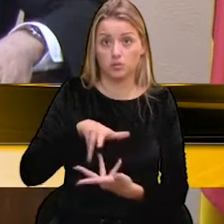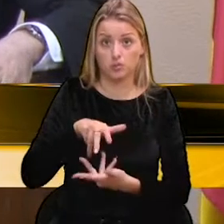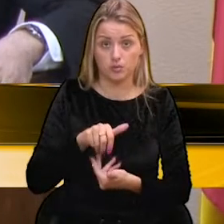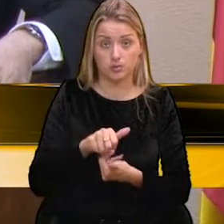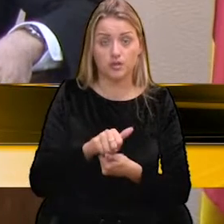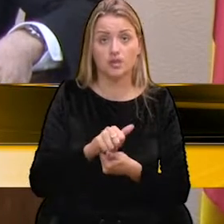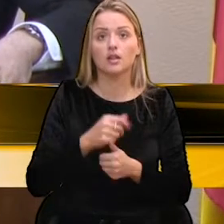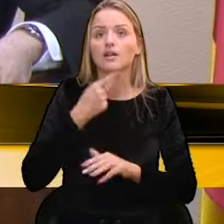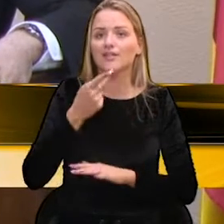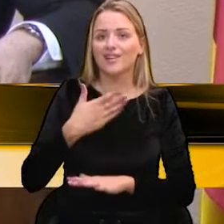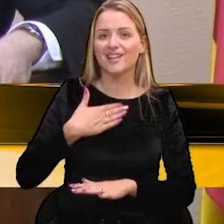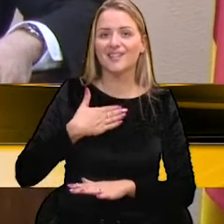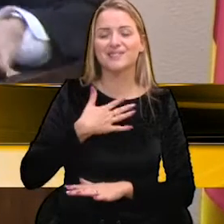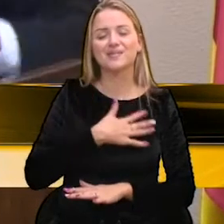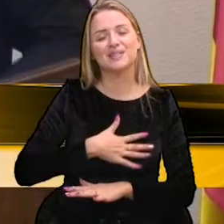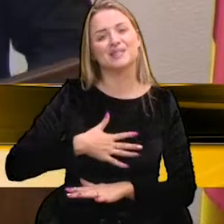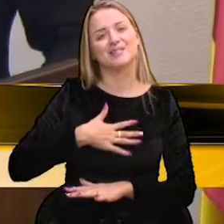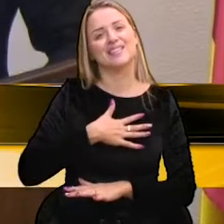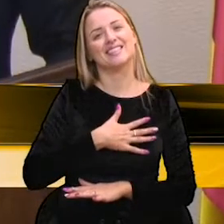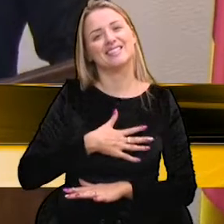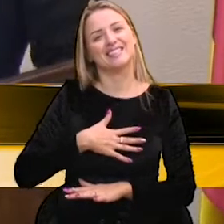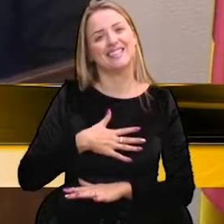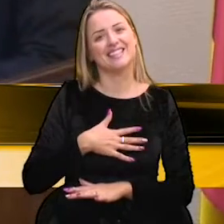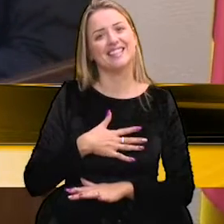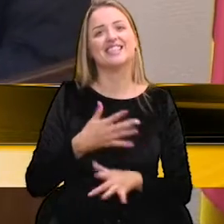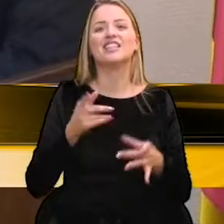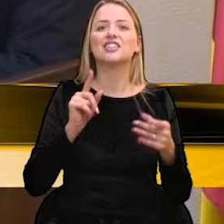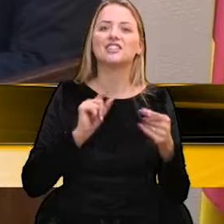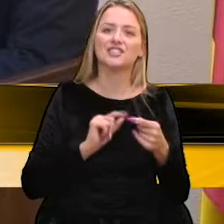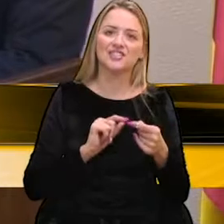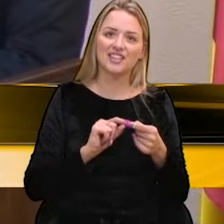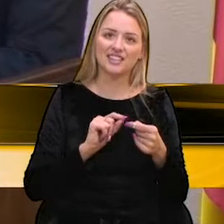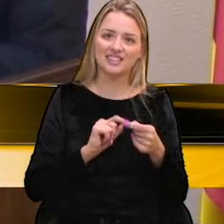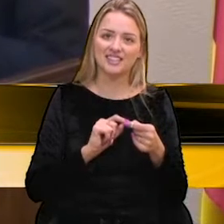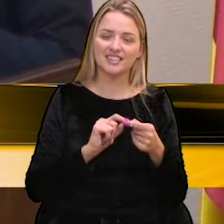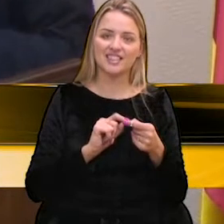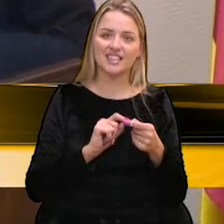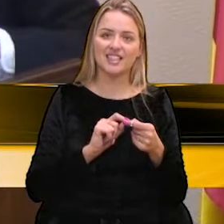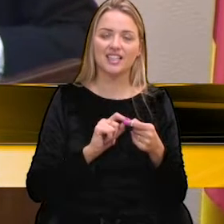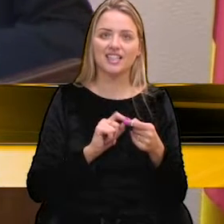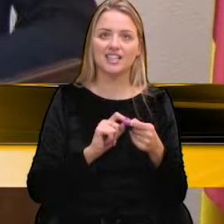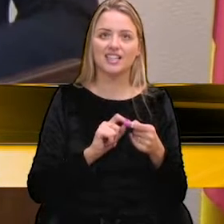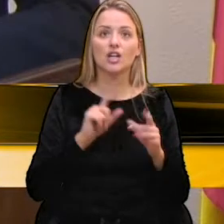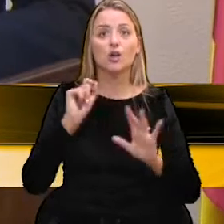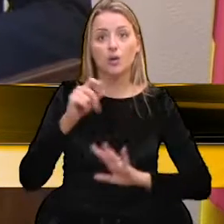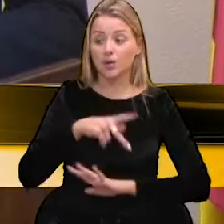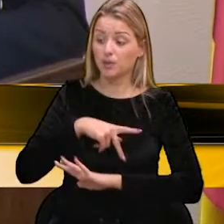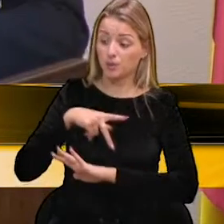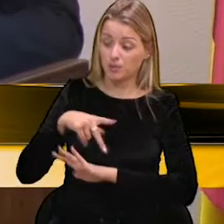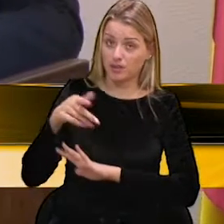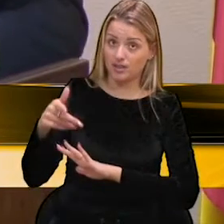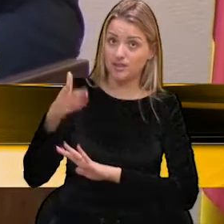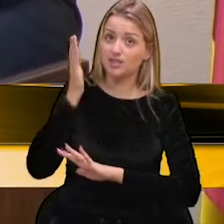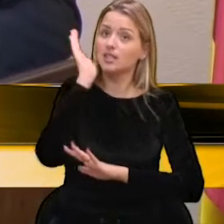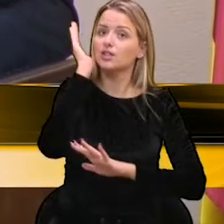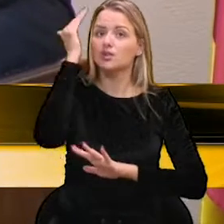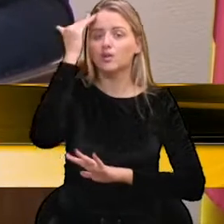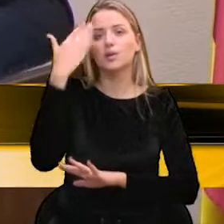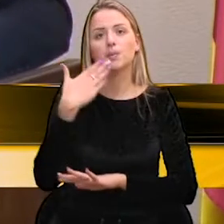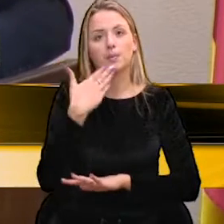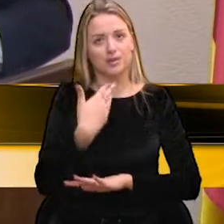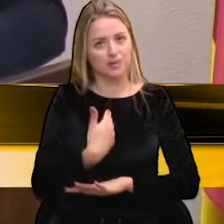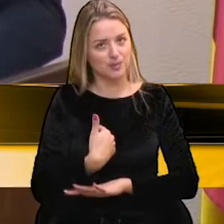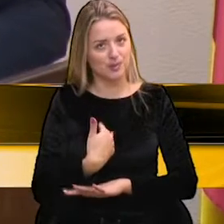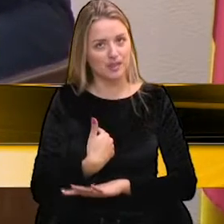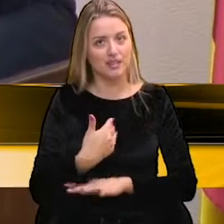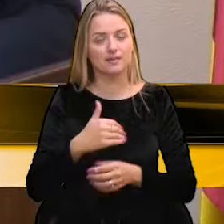Dizer da minha satisfação de ter cumprido as determinações do presidente desta casa, onde